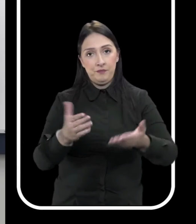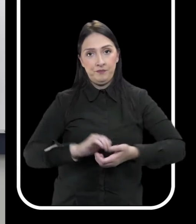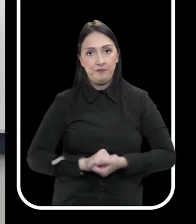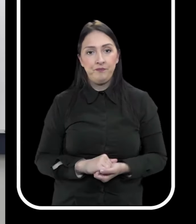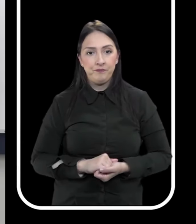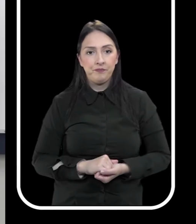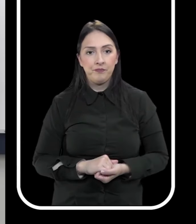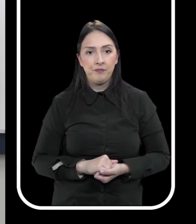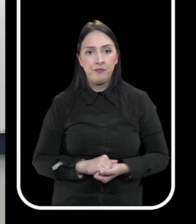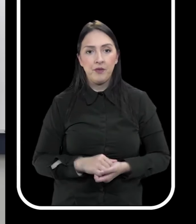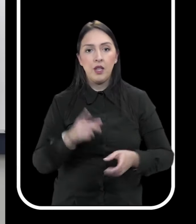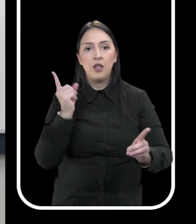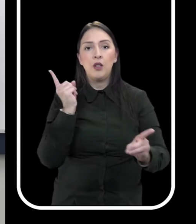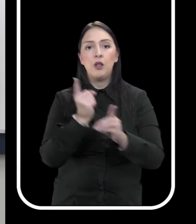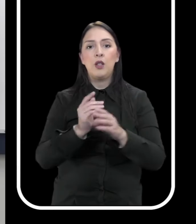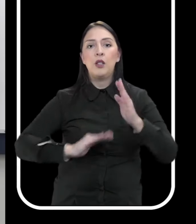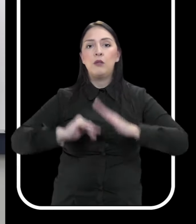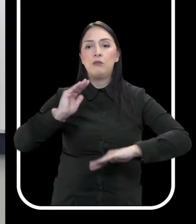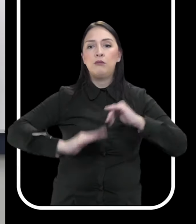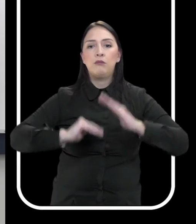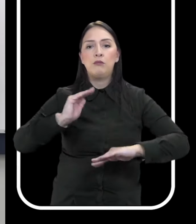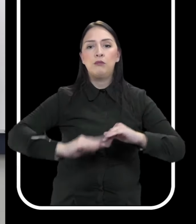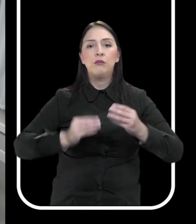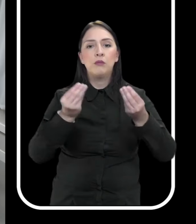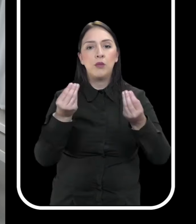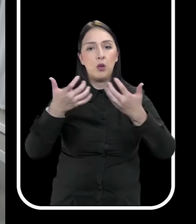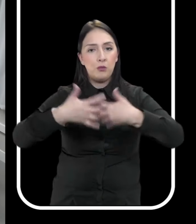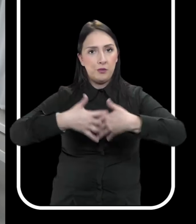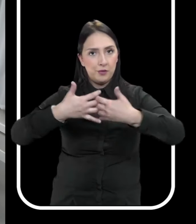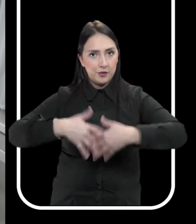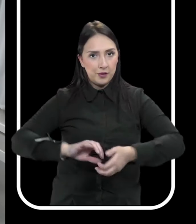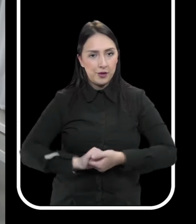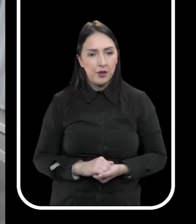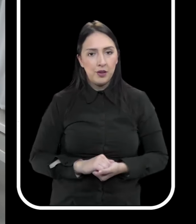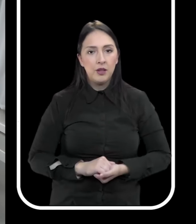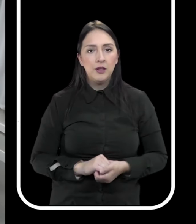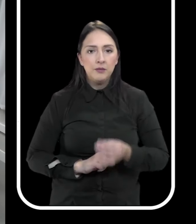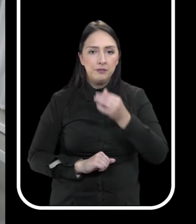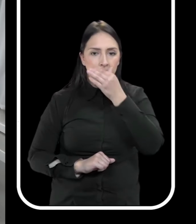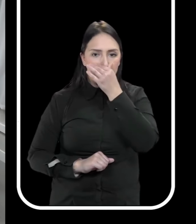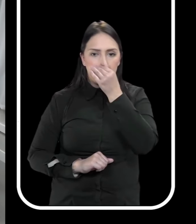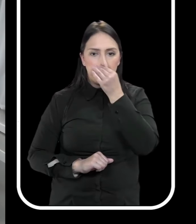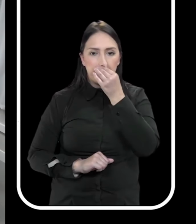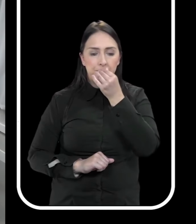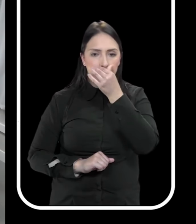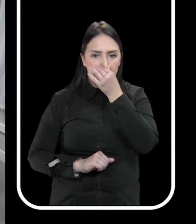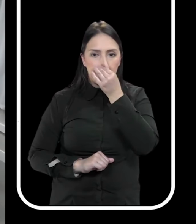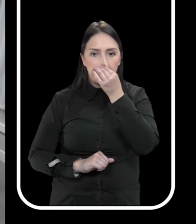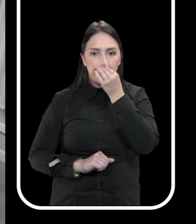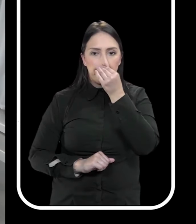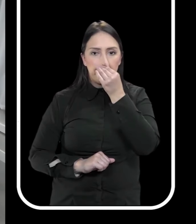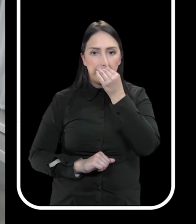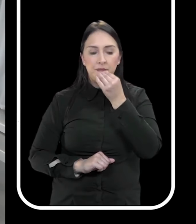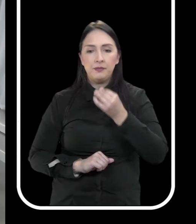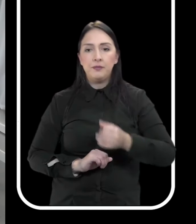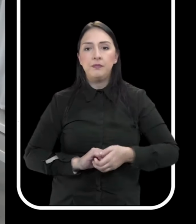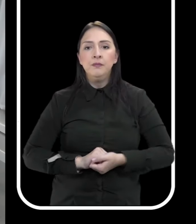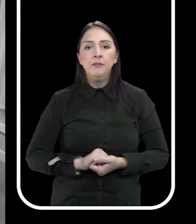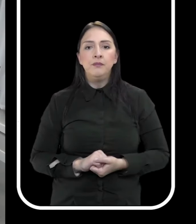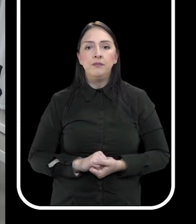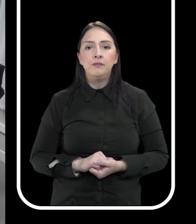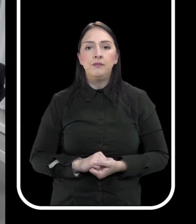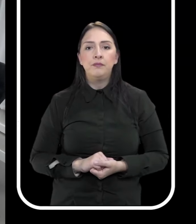trouxe para vocês verificarem na prática como é que elas ocorrem, como é que elas funcionam. Então, vamos lá.